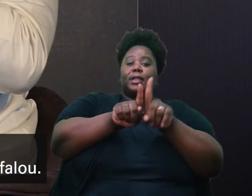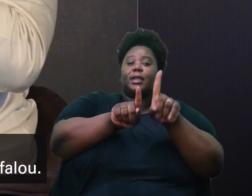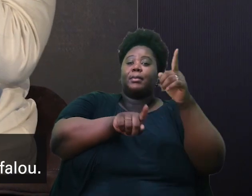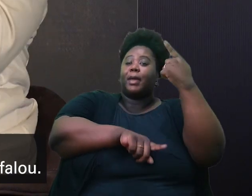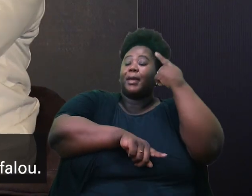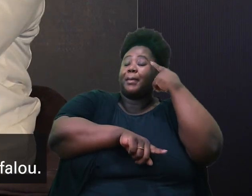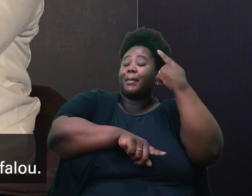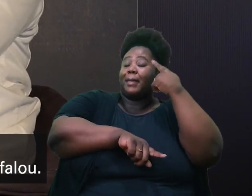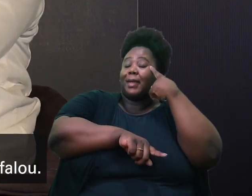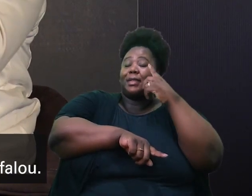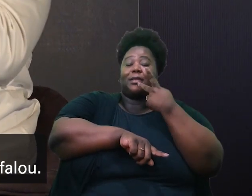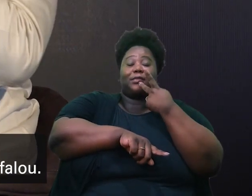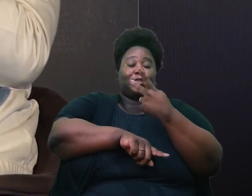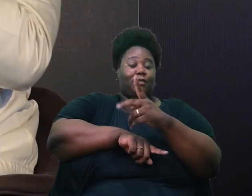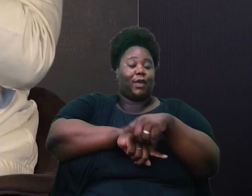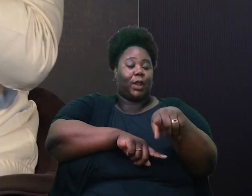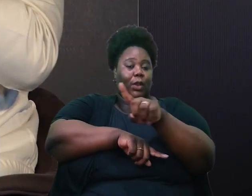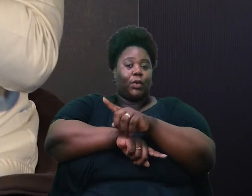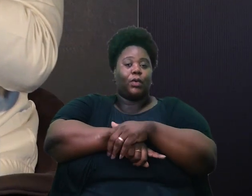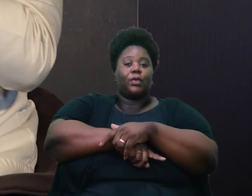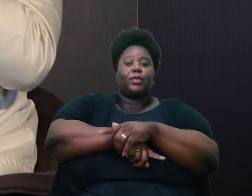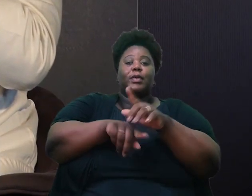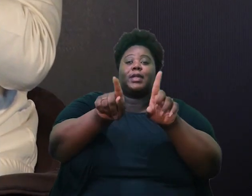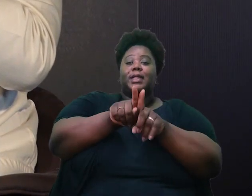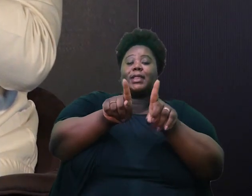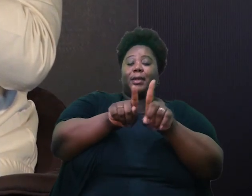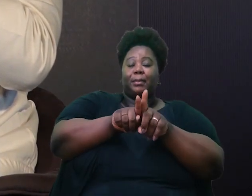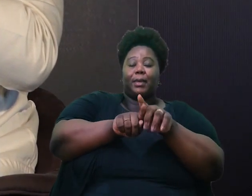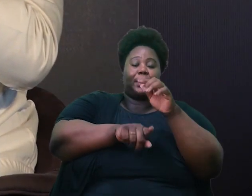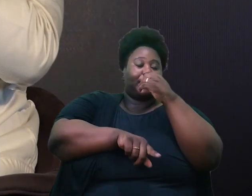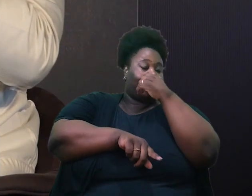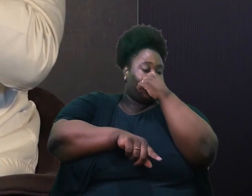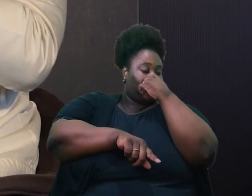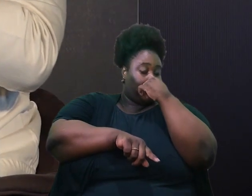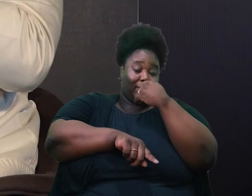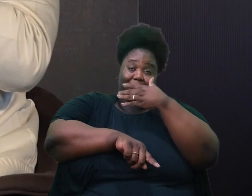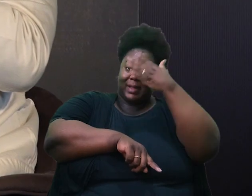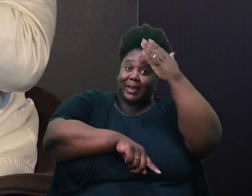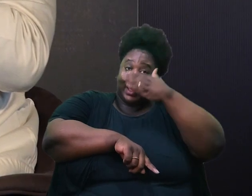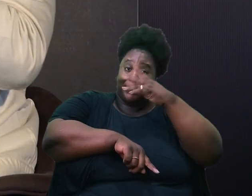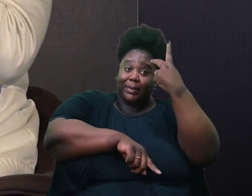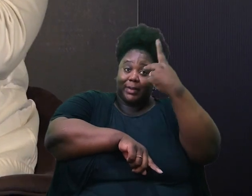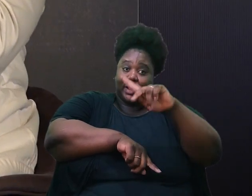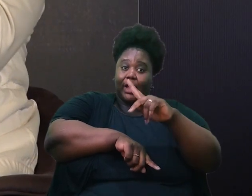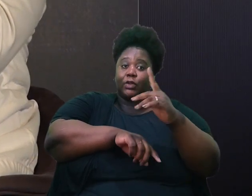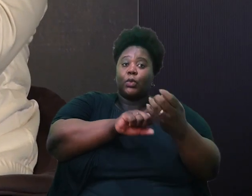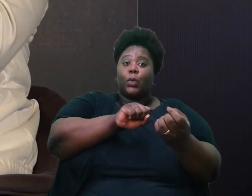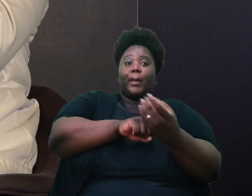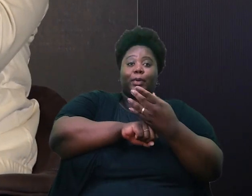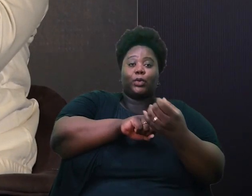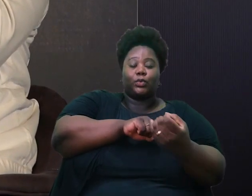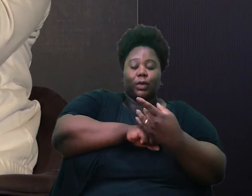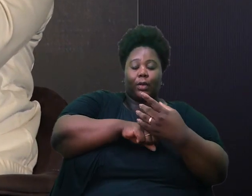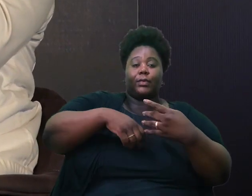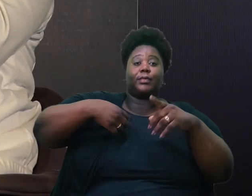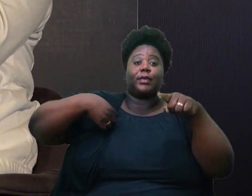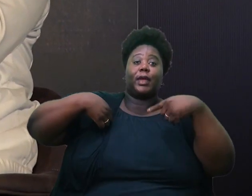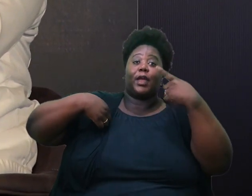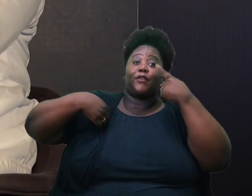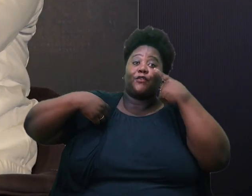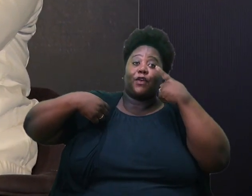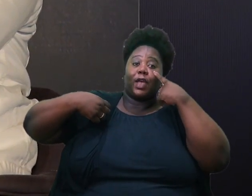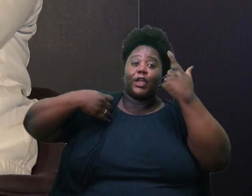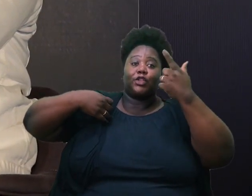nesse epistemicídio que você falou, e, por outro lado, na presença da sua produção,